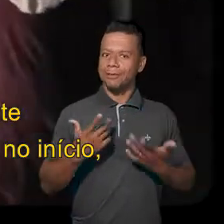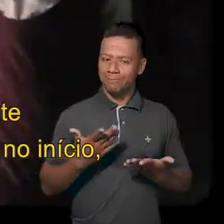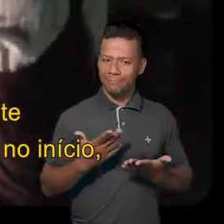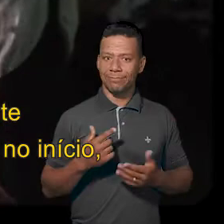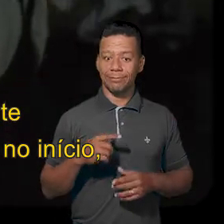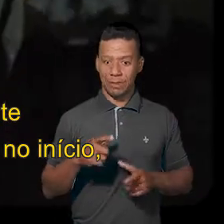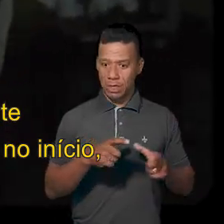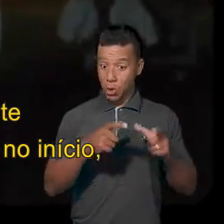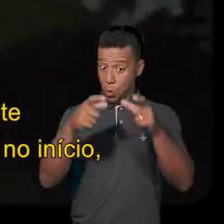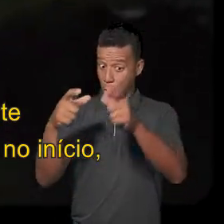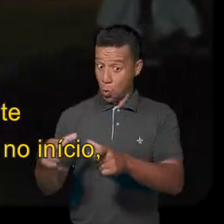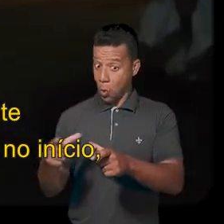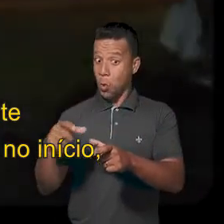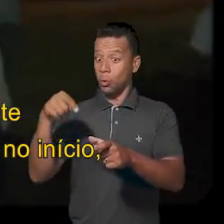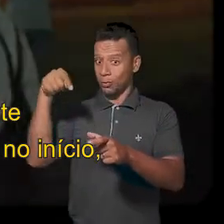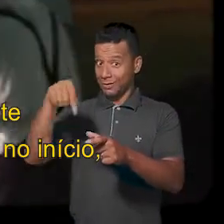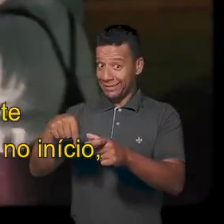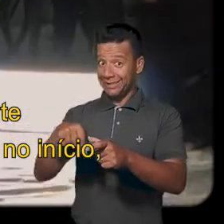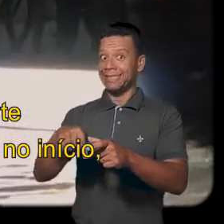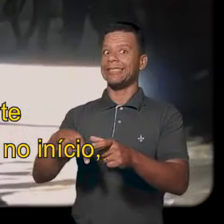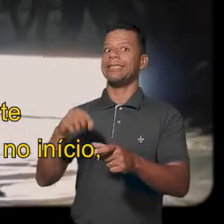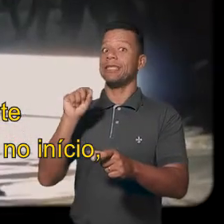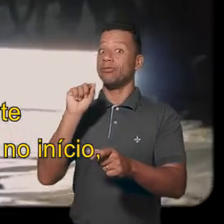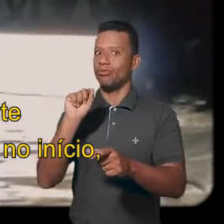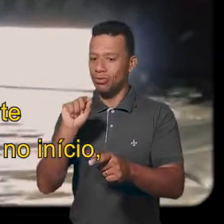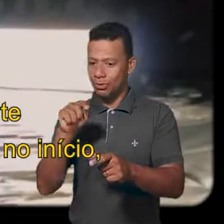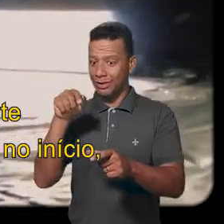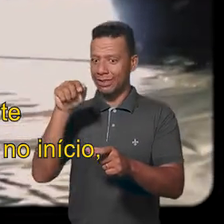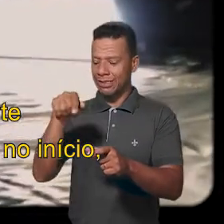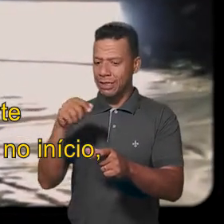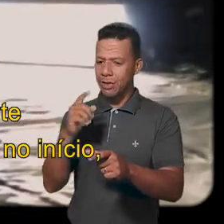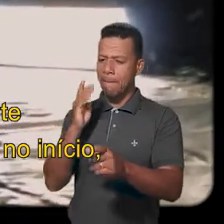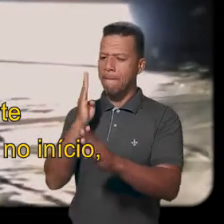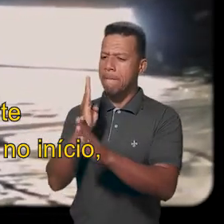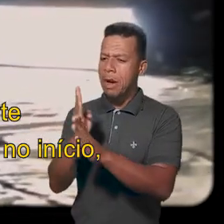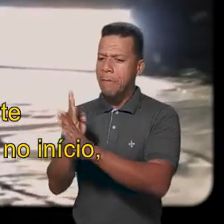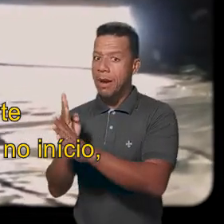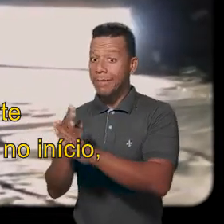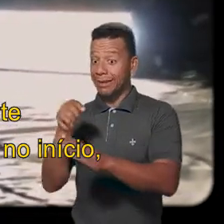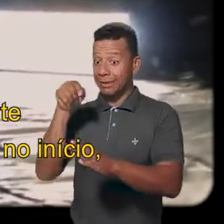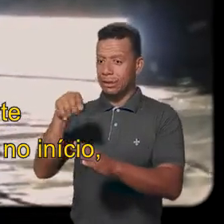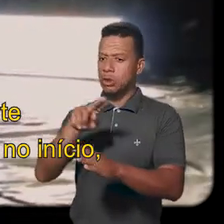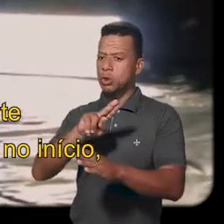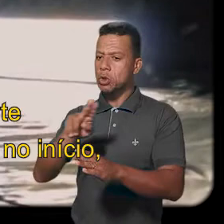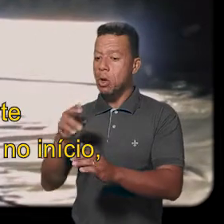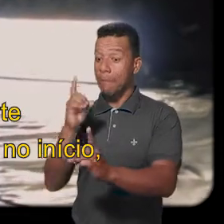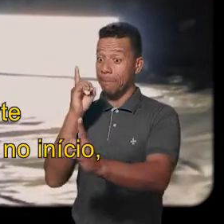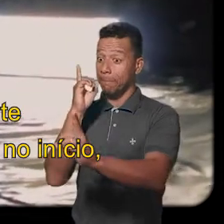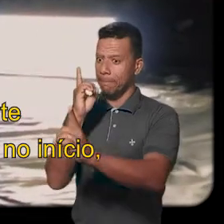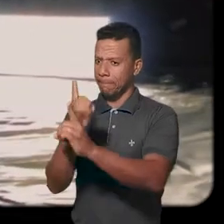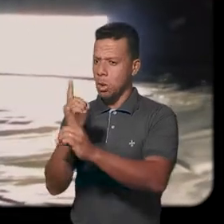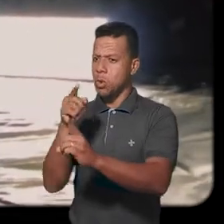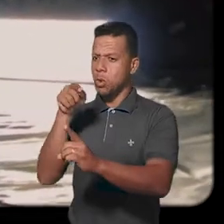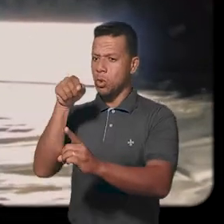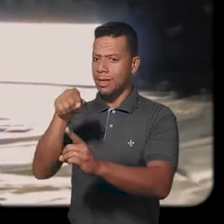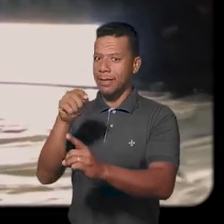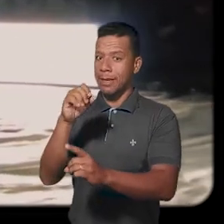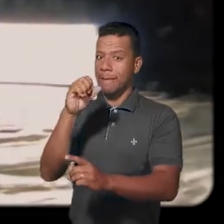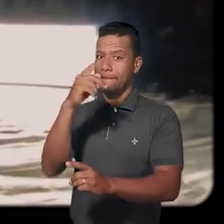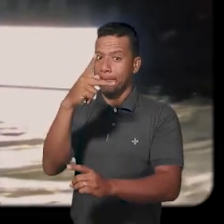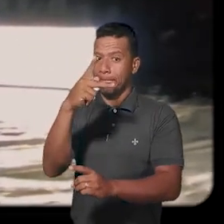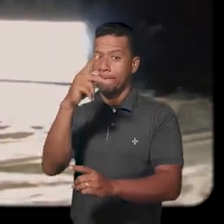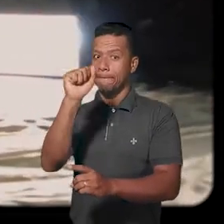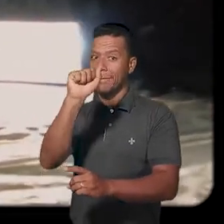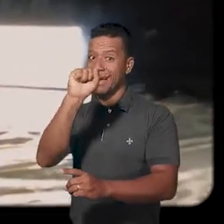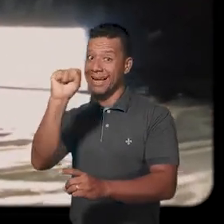outro espaço que foi extremamente importante na minha escolha de ser artista e na minha evolução, lá no início, foi o